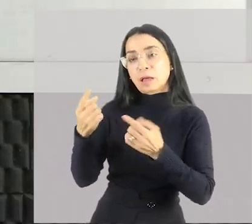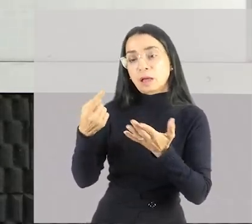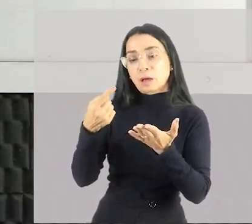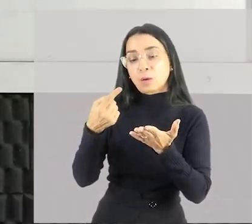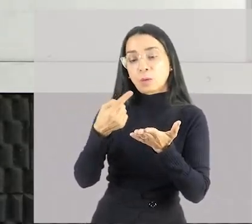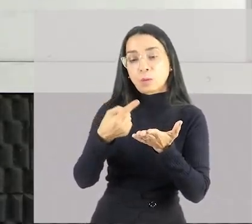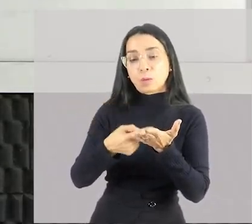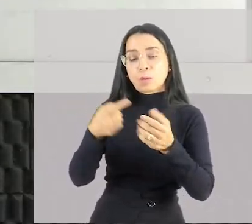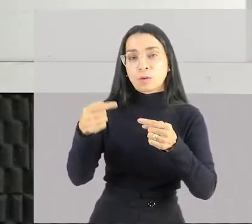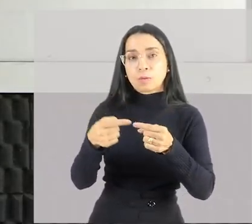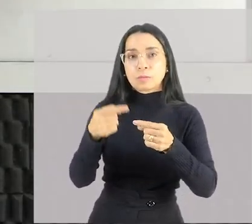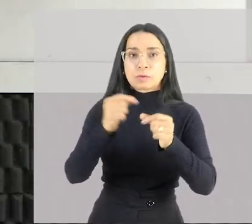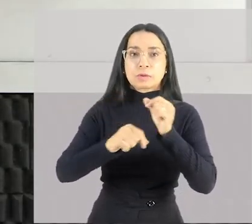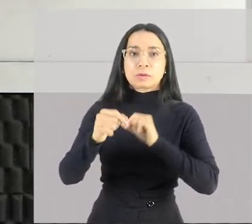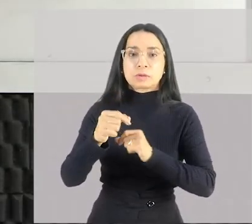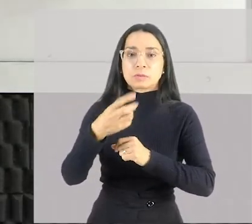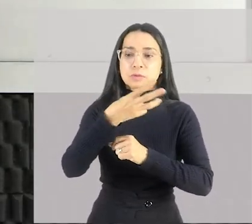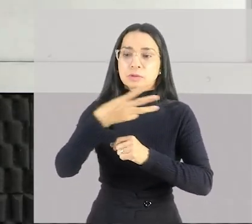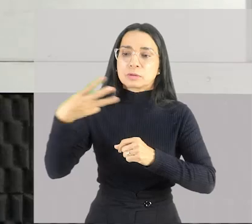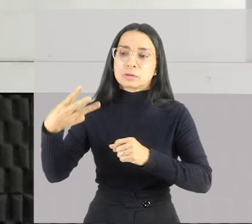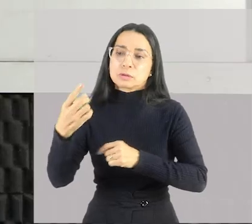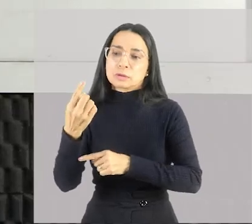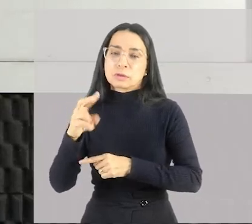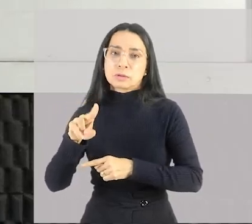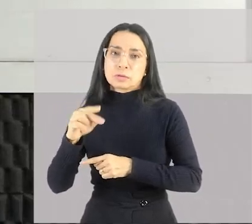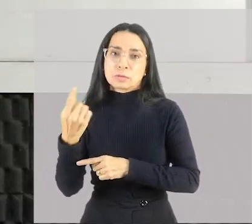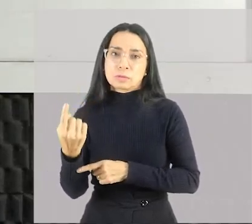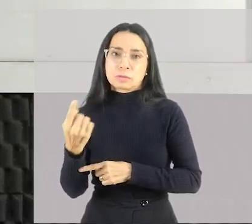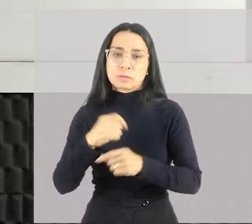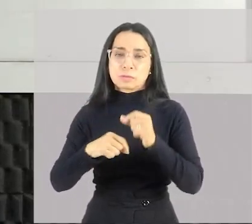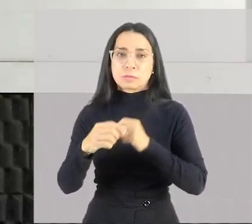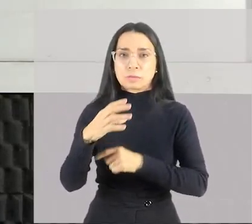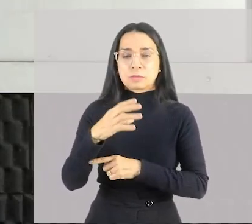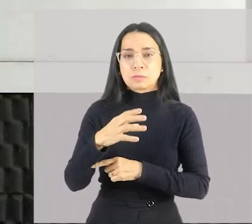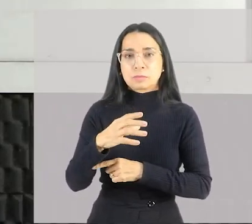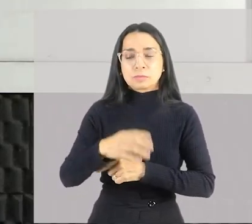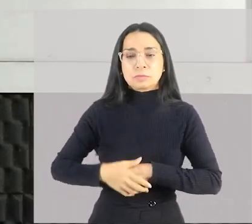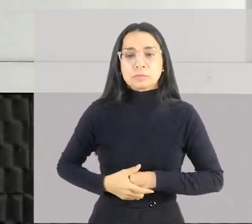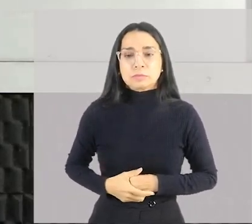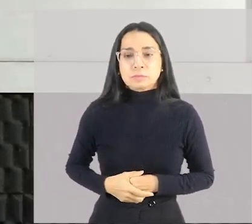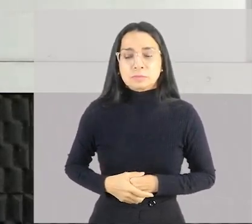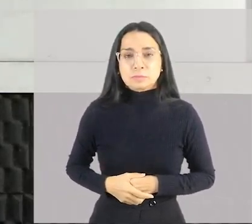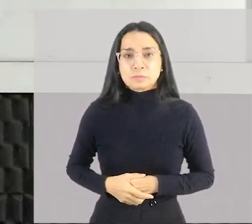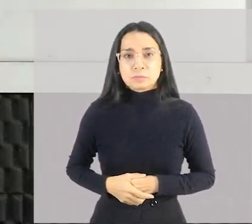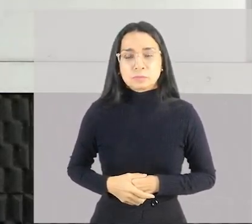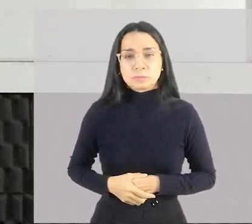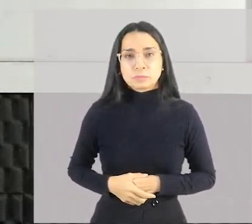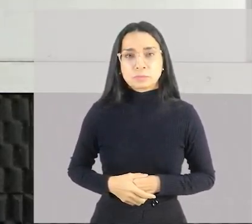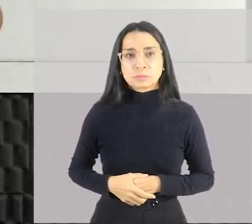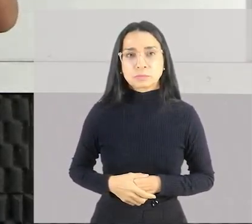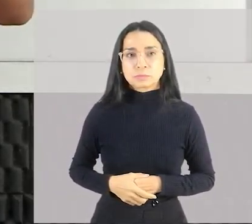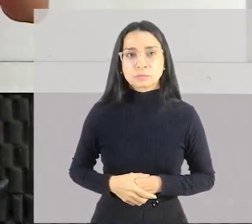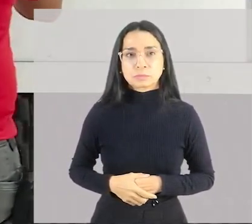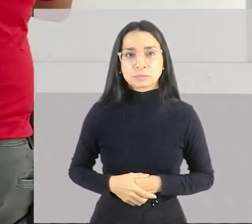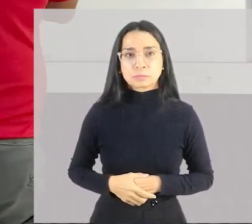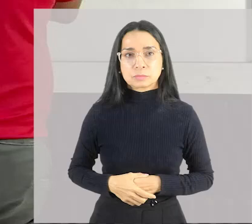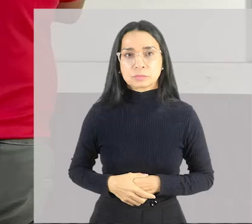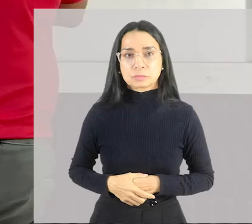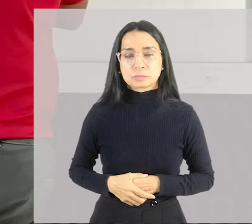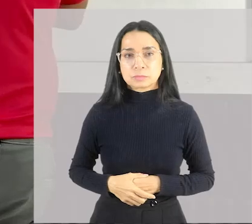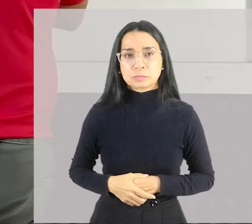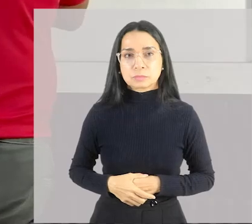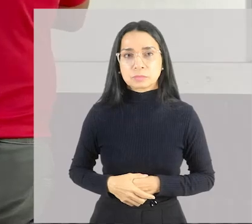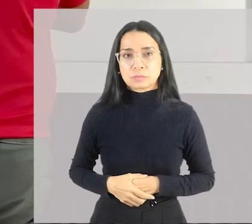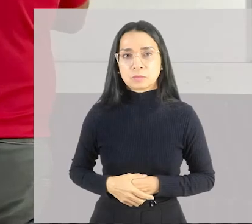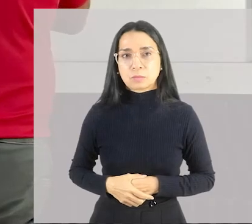Então vamos preocupar apenas com isso aqui ó combinação de 7 tomado 2 a 2 ok então a combinação de 7